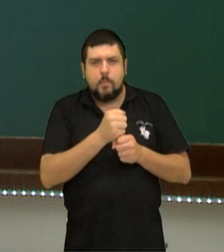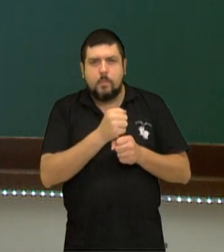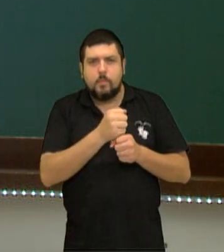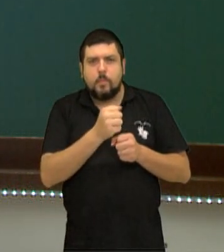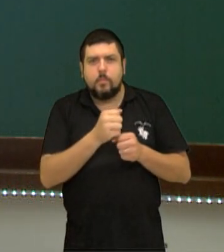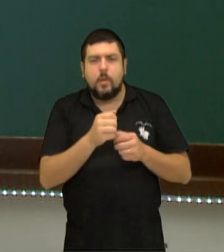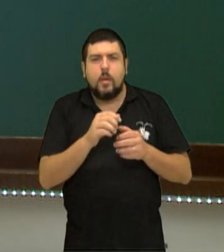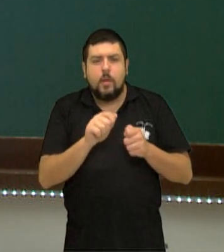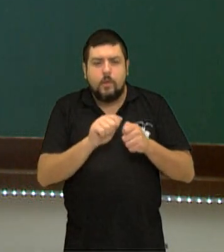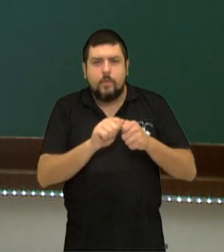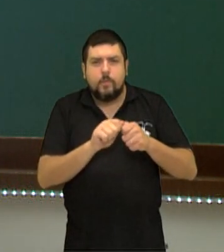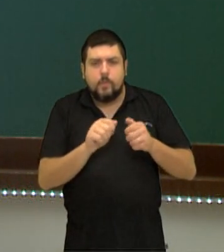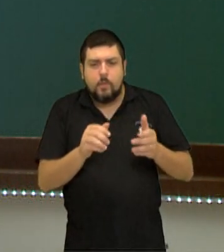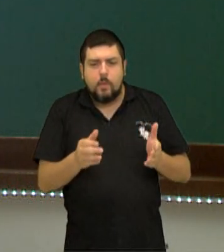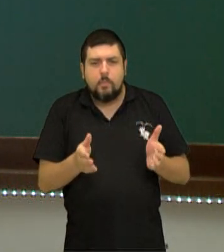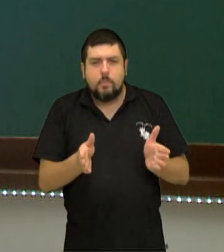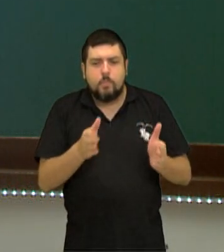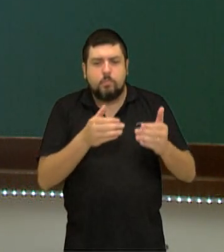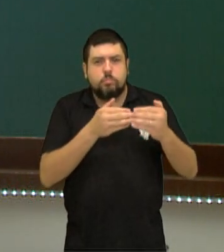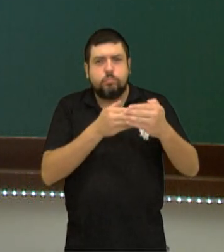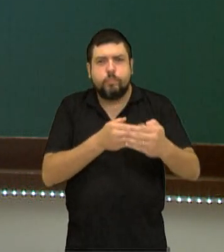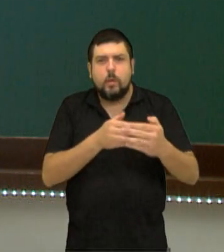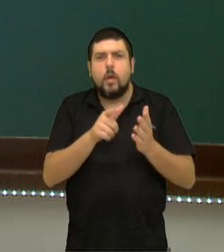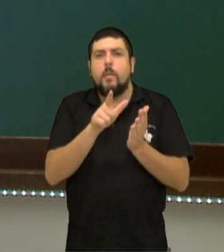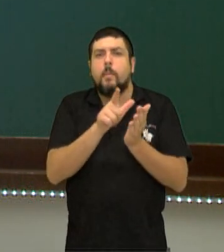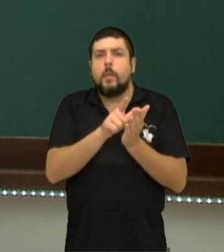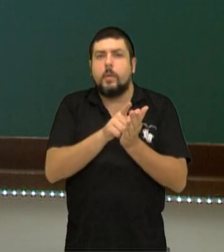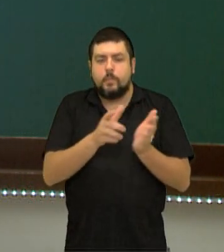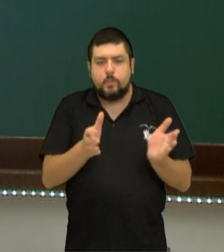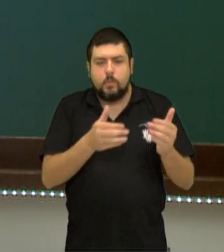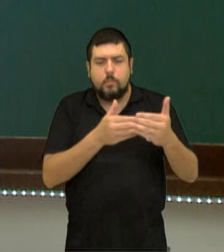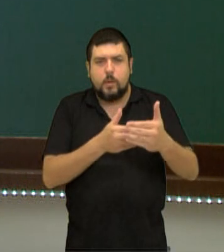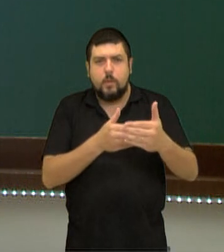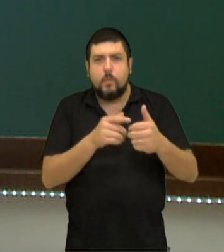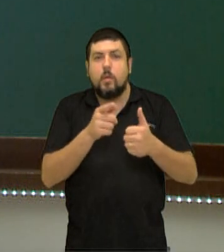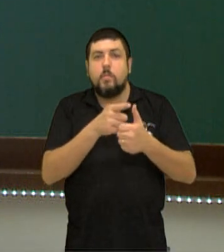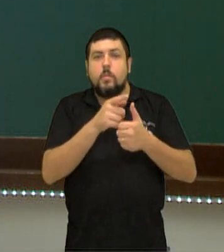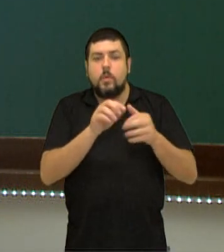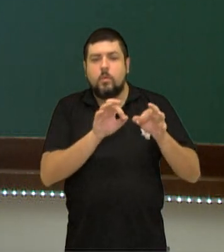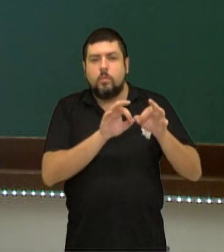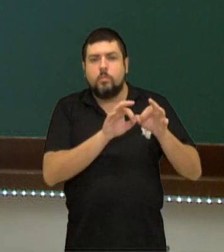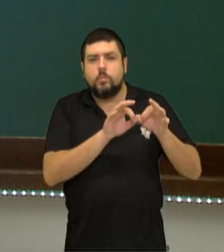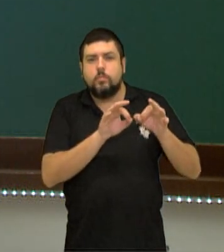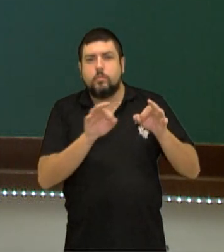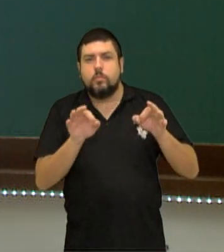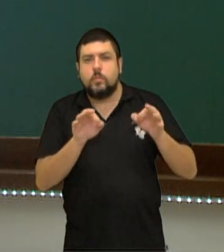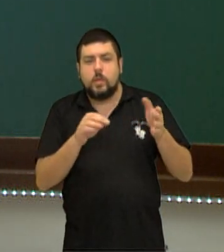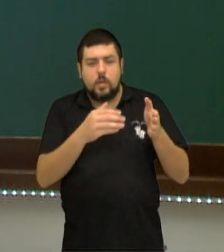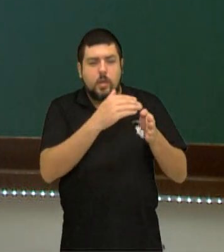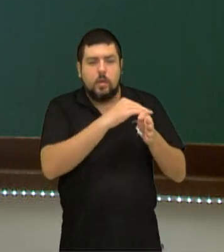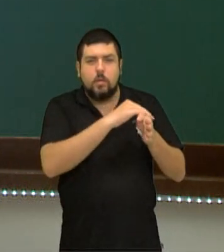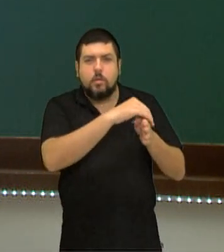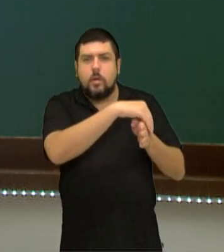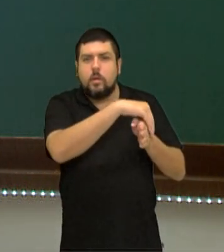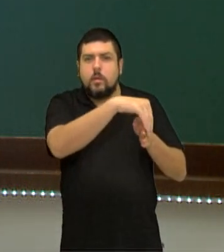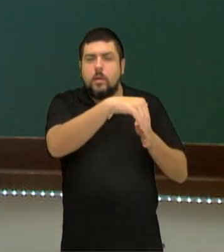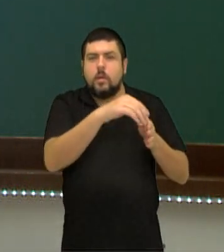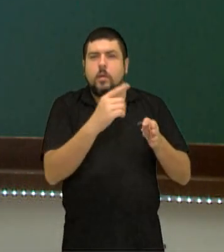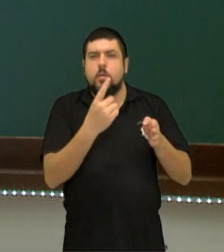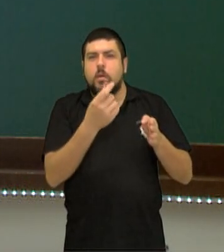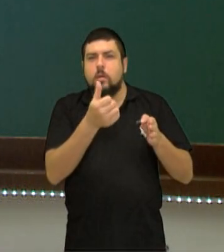papelão. O primeiro quadrado tinha 16 centímetros como medida de lado. O segundo